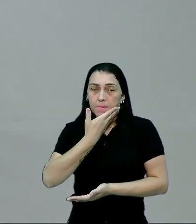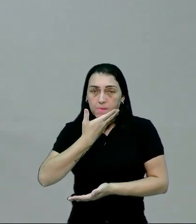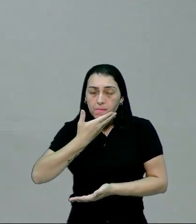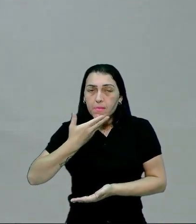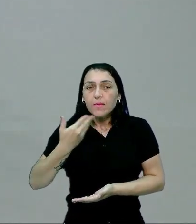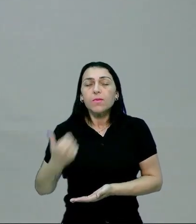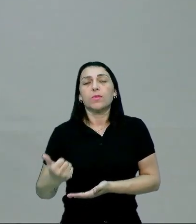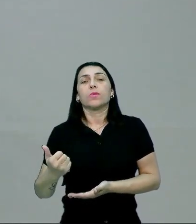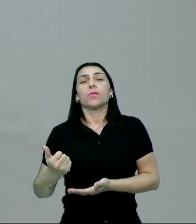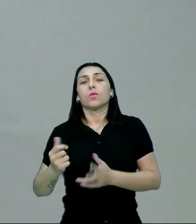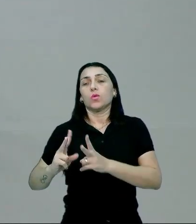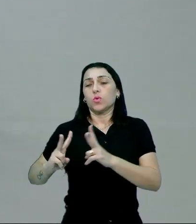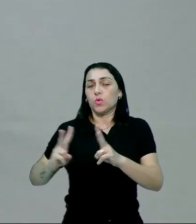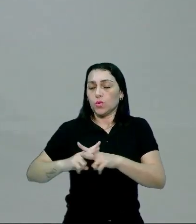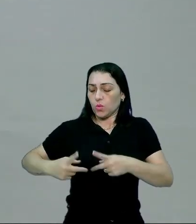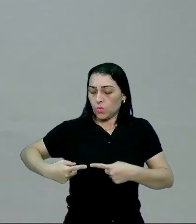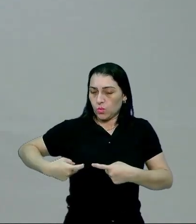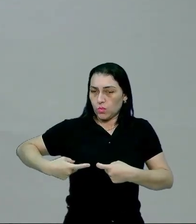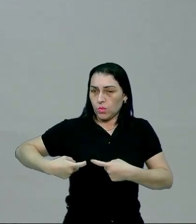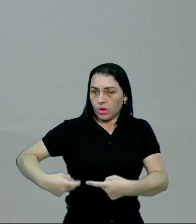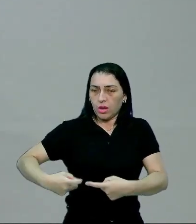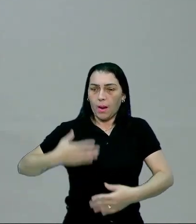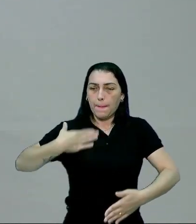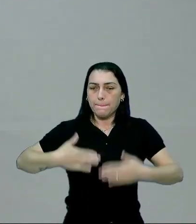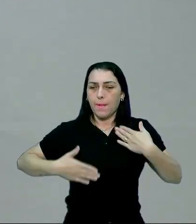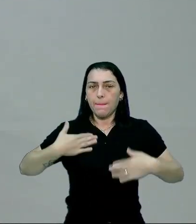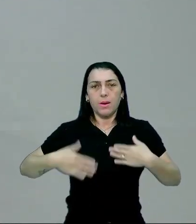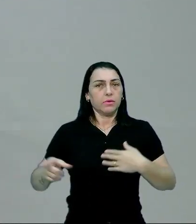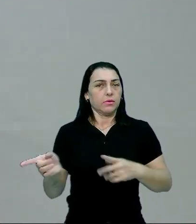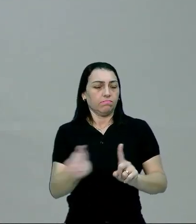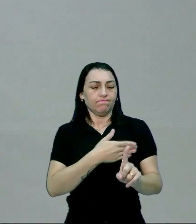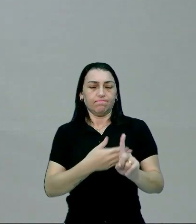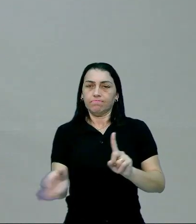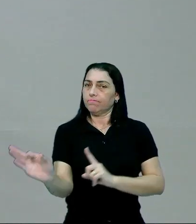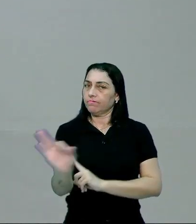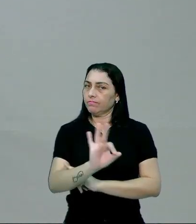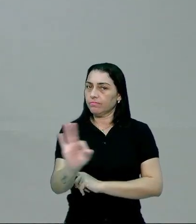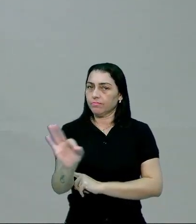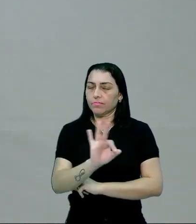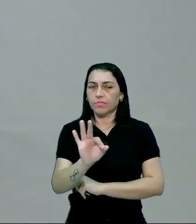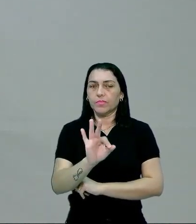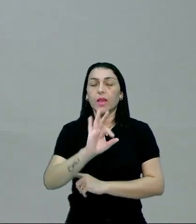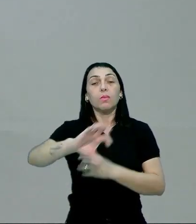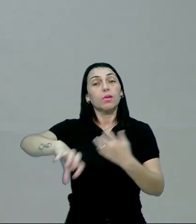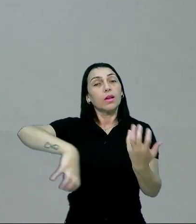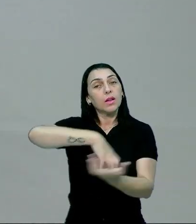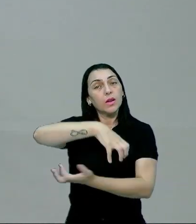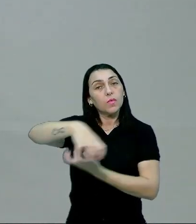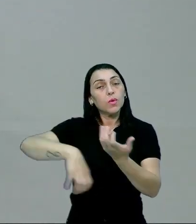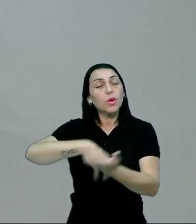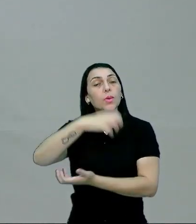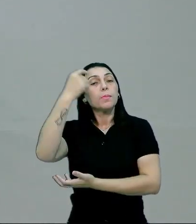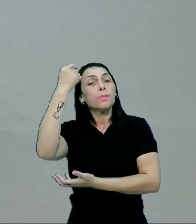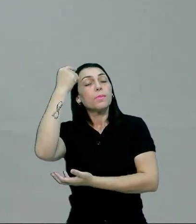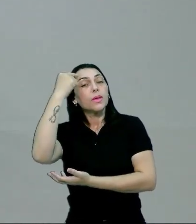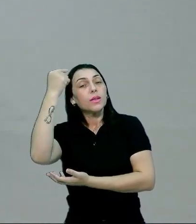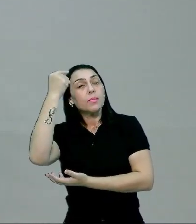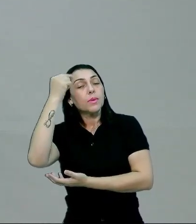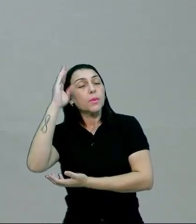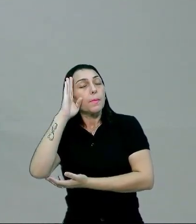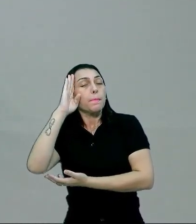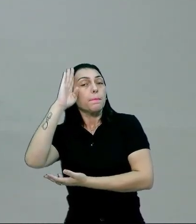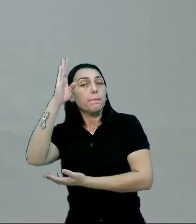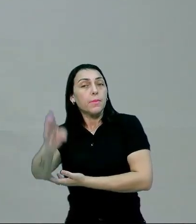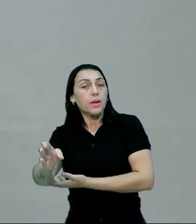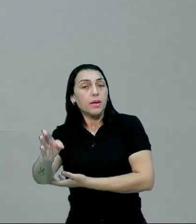imediato de uma guerra, da luta física propriamente dita. É uma revolução e é uma luta que se dá